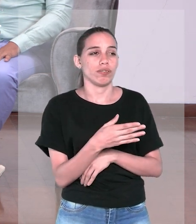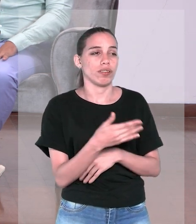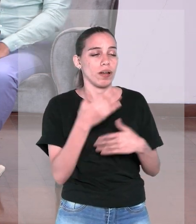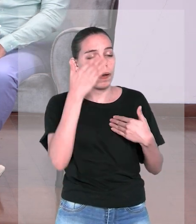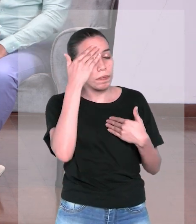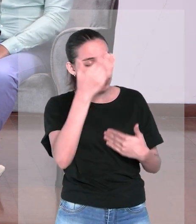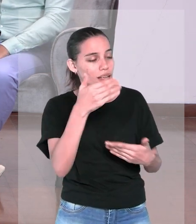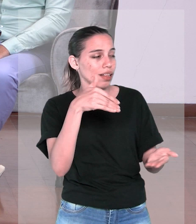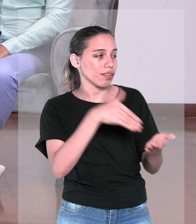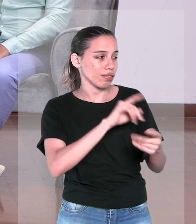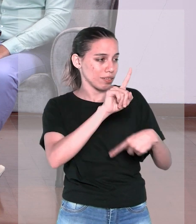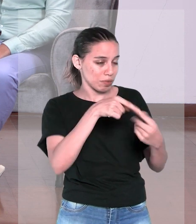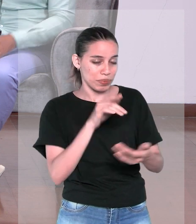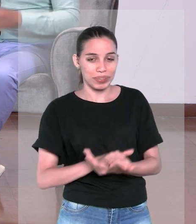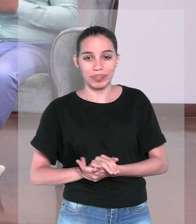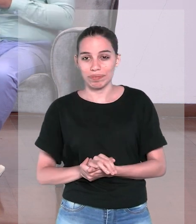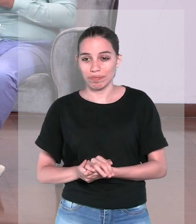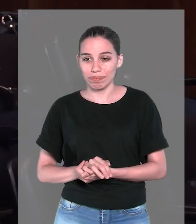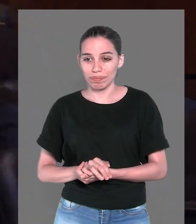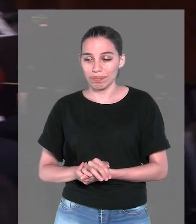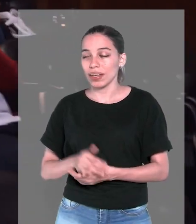pouquinho. Muito obrigado, amigo.